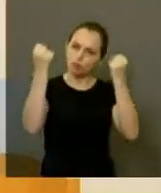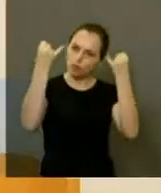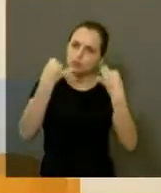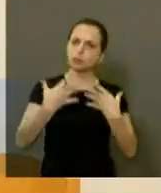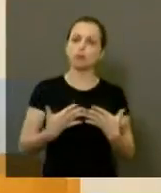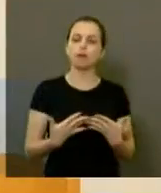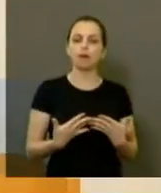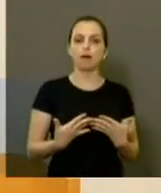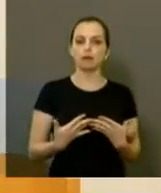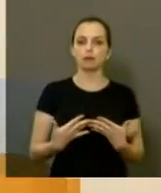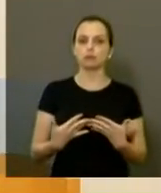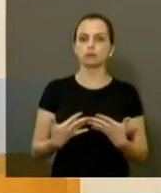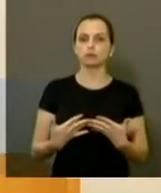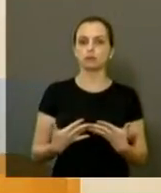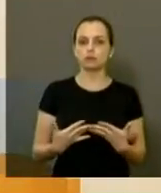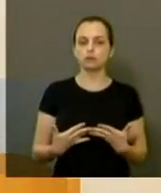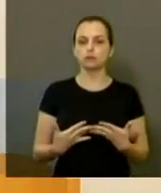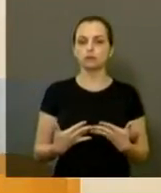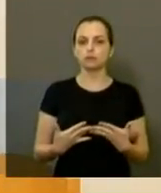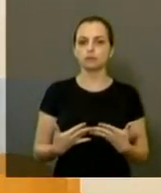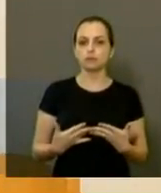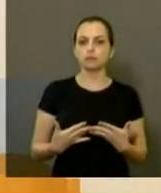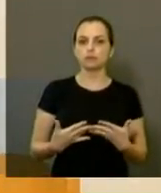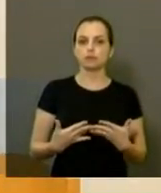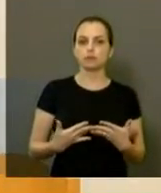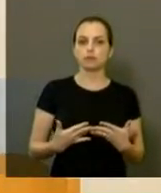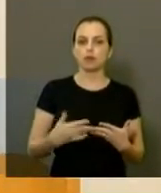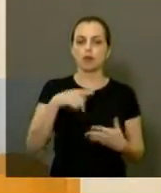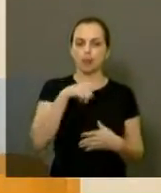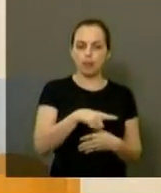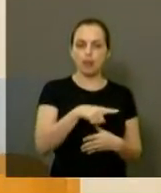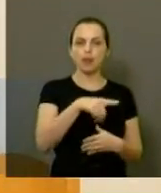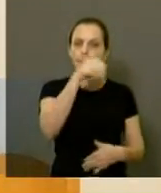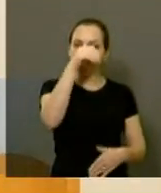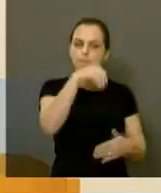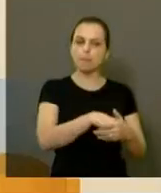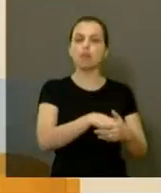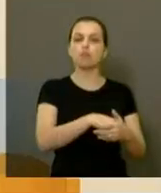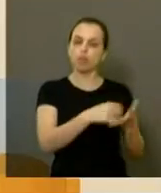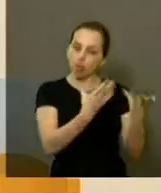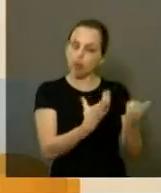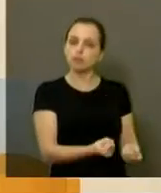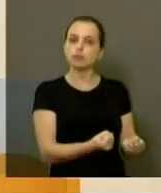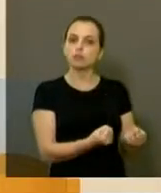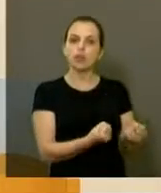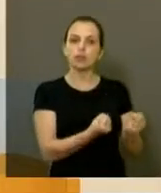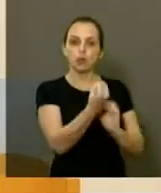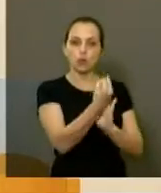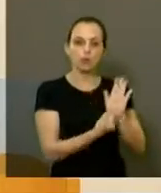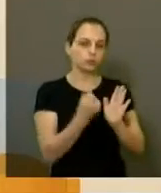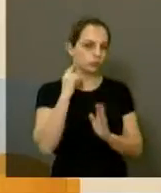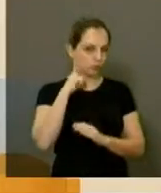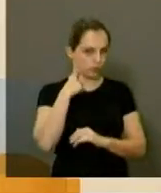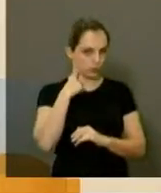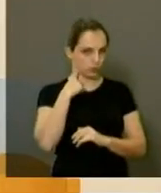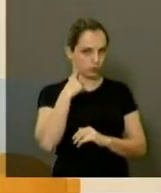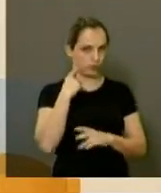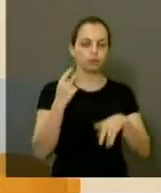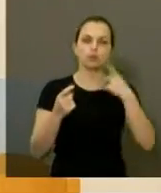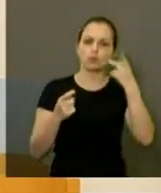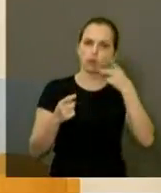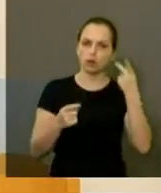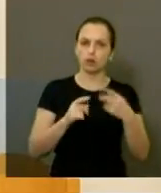justificativa dele para votar a favor da taxa do lixo. O